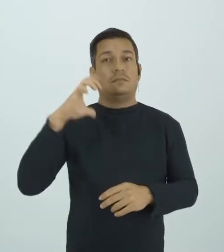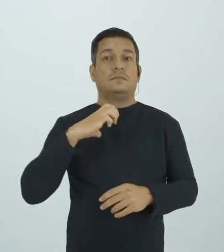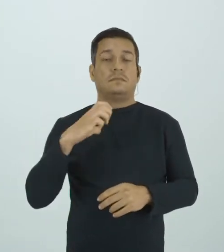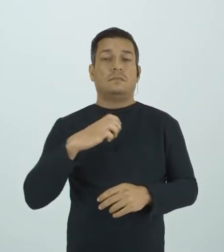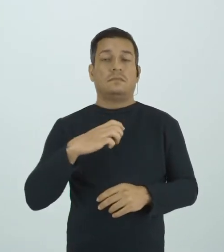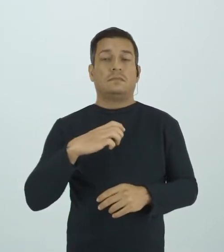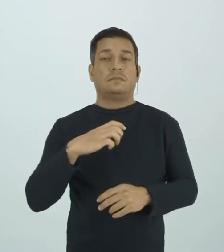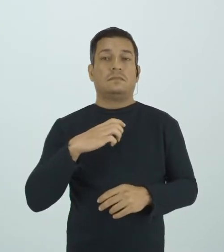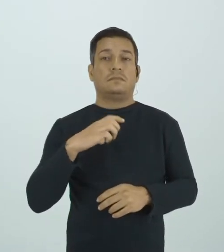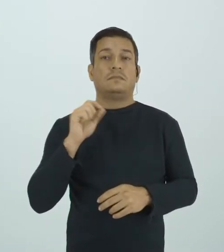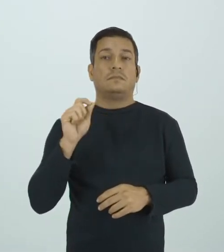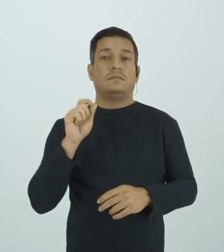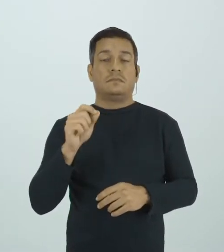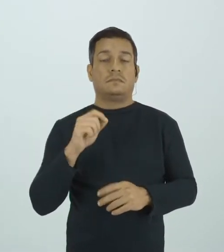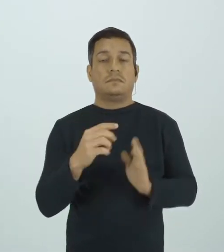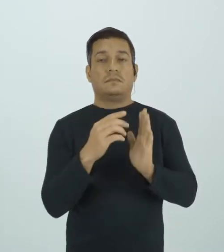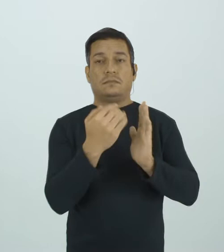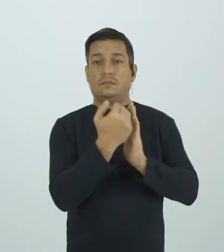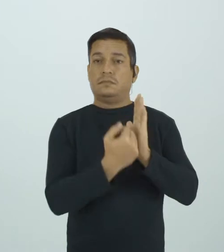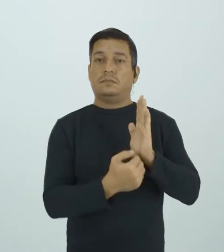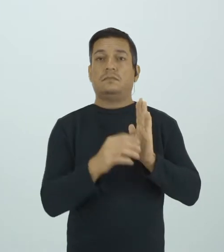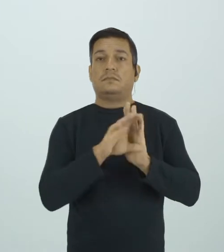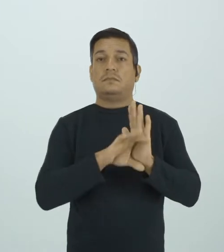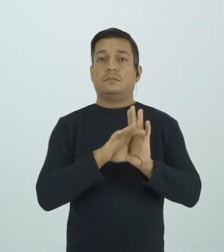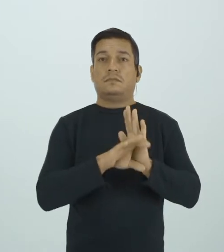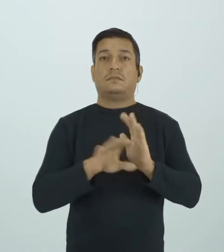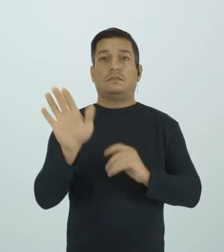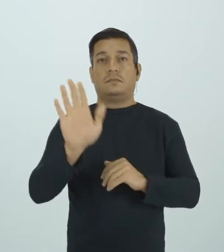ético com os mandamentos, tá? O conceito